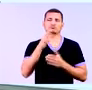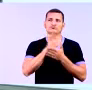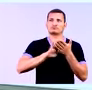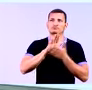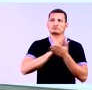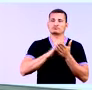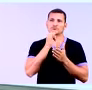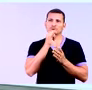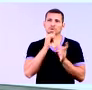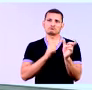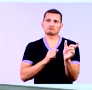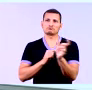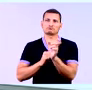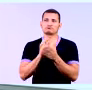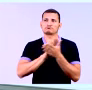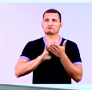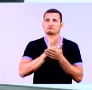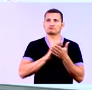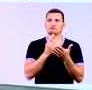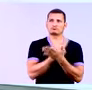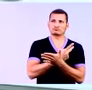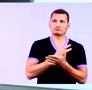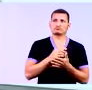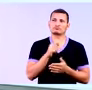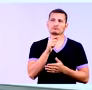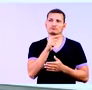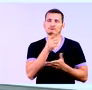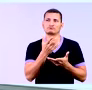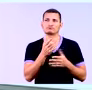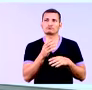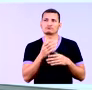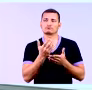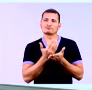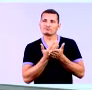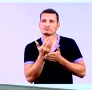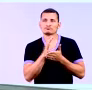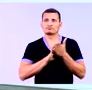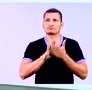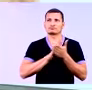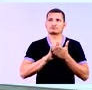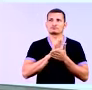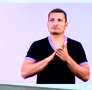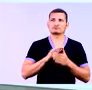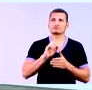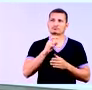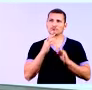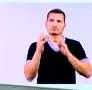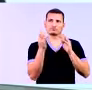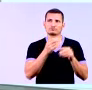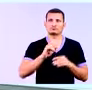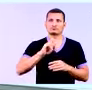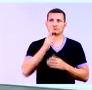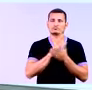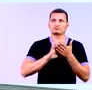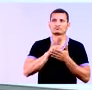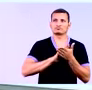se nada tivesse acontecido, né? Como se aquela conversa não tivesse sido iniciada. Tá? Ou é tudo, ou é nada.